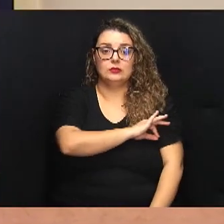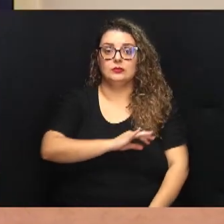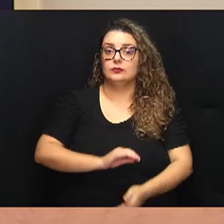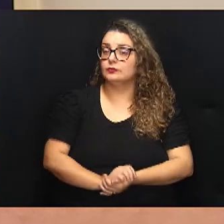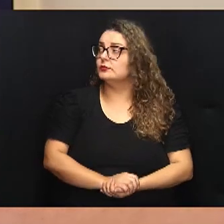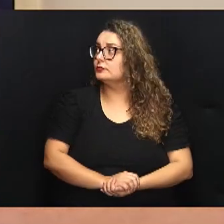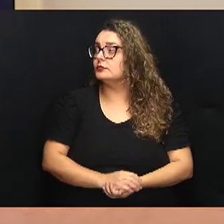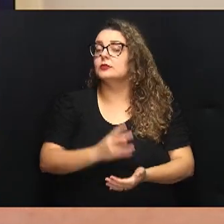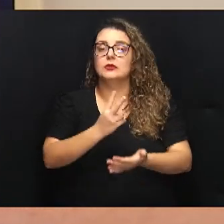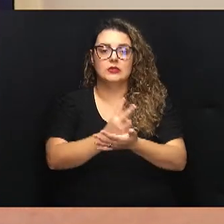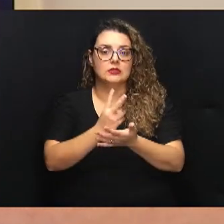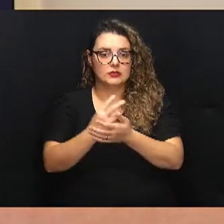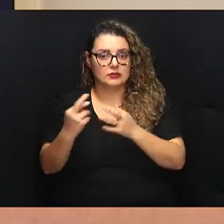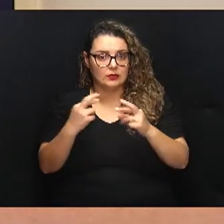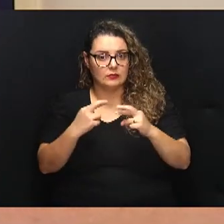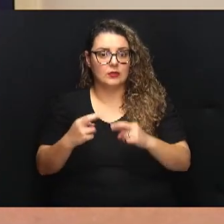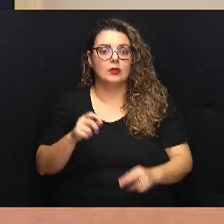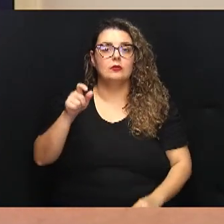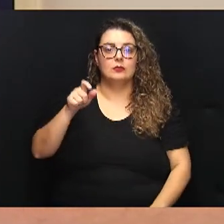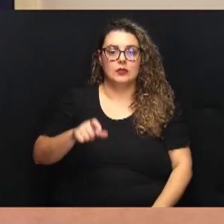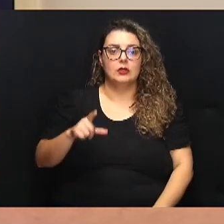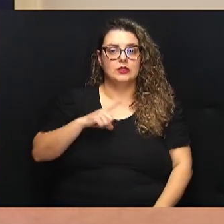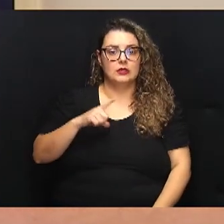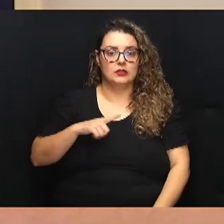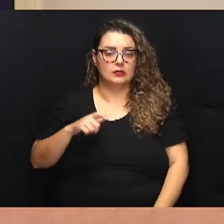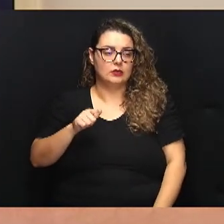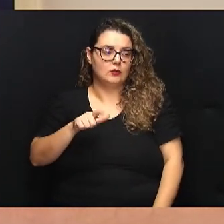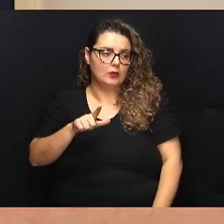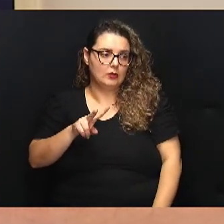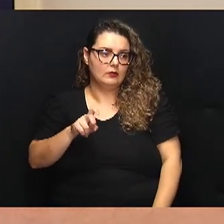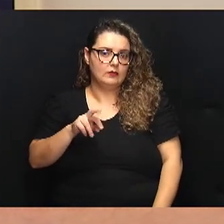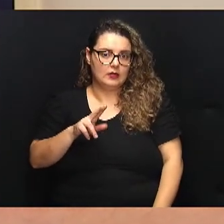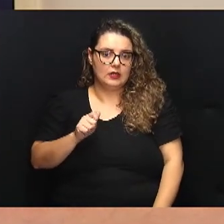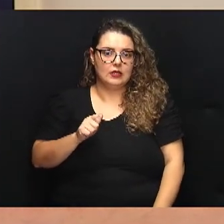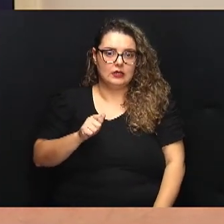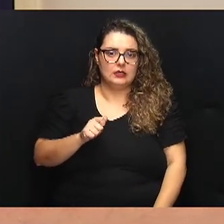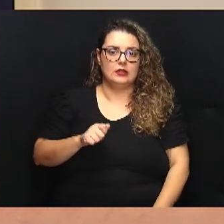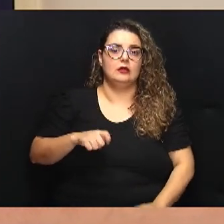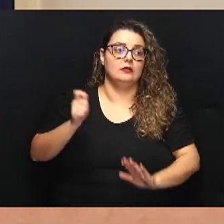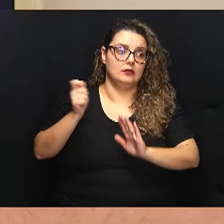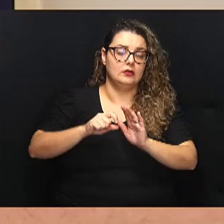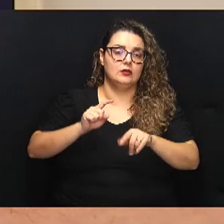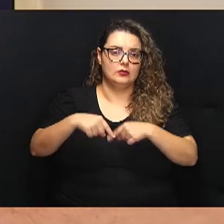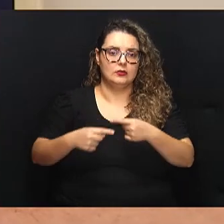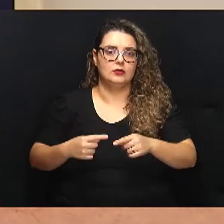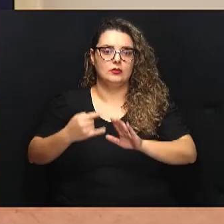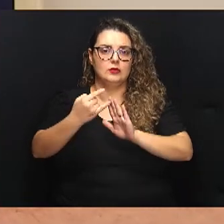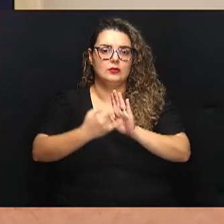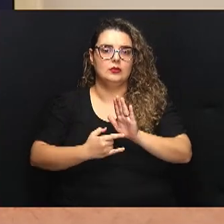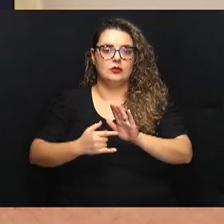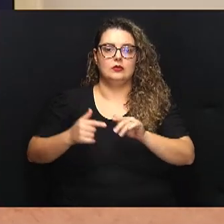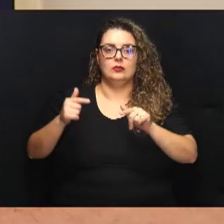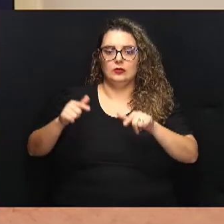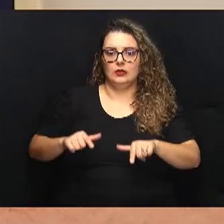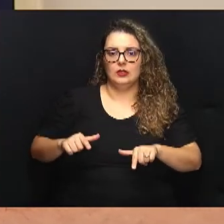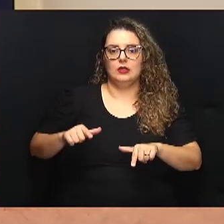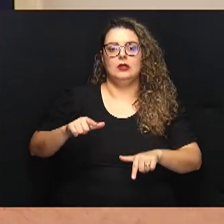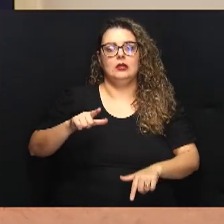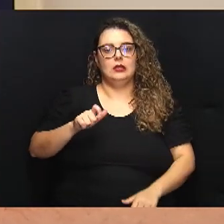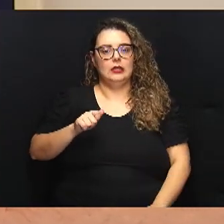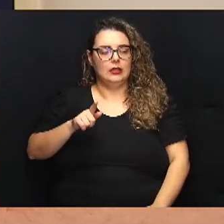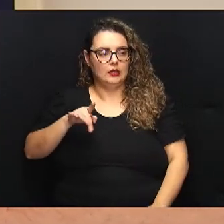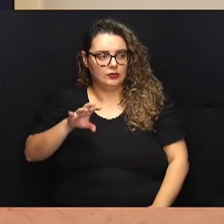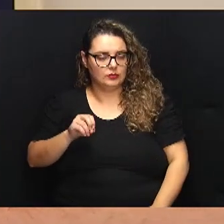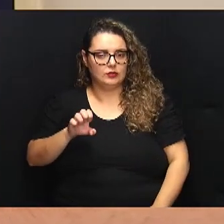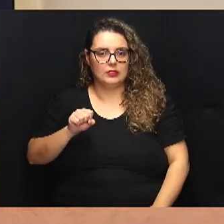uma análise, a pessoa tem que ter o alvará válido e outros documentos também, como o laudo de estabilidade, AVCB,